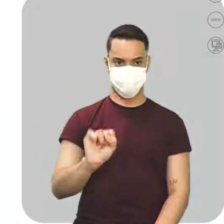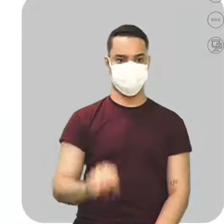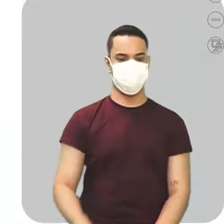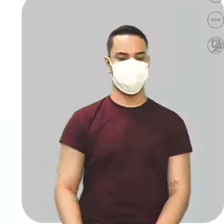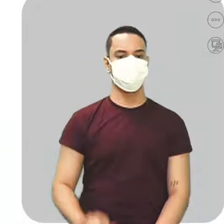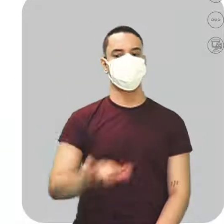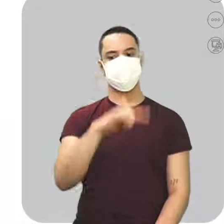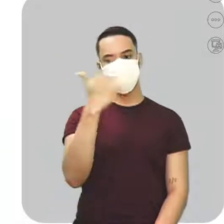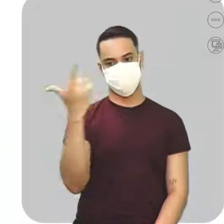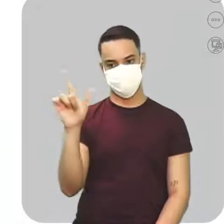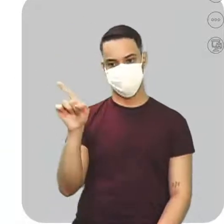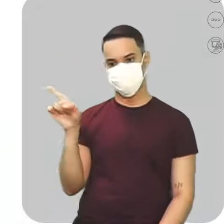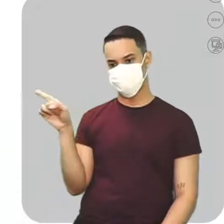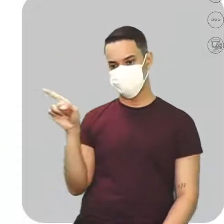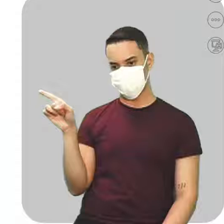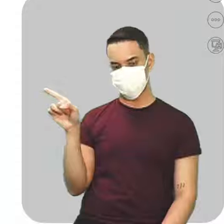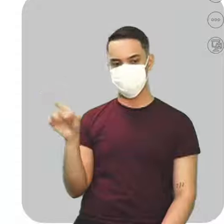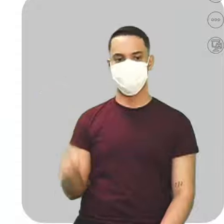Outro